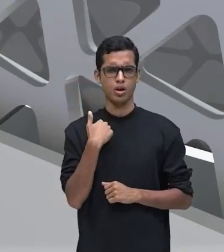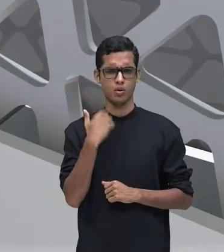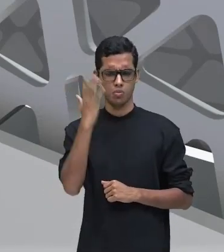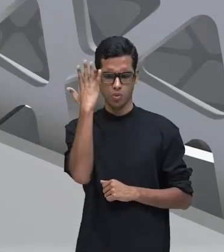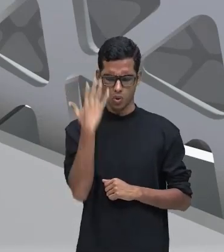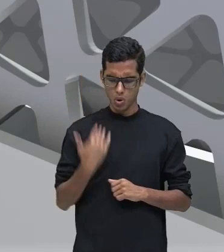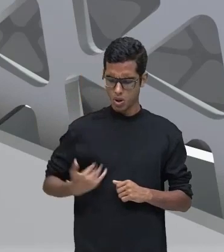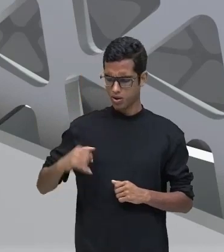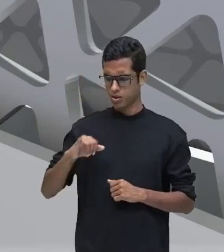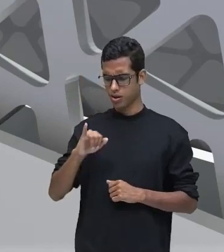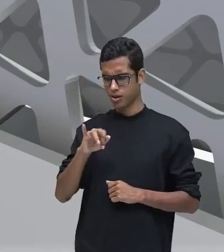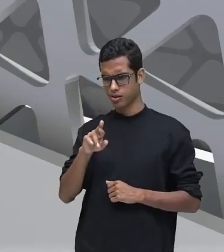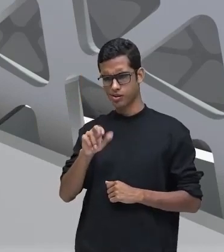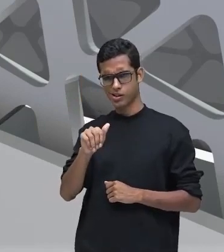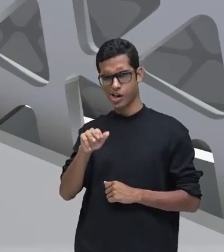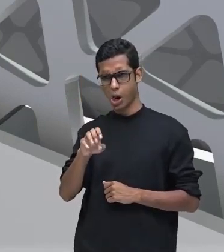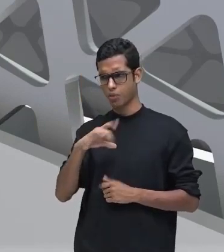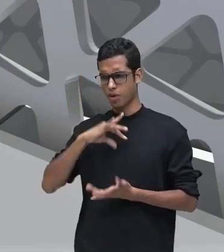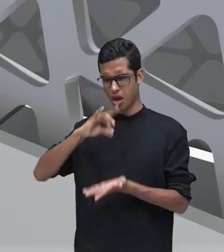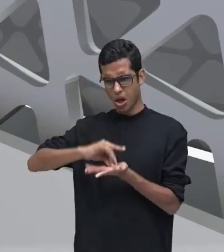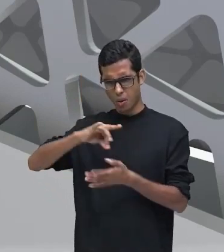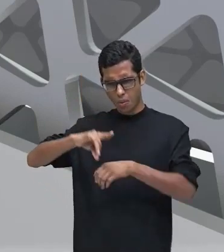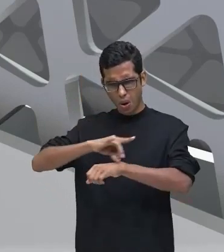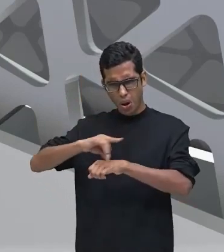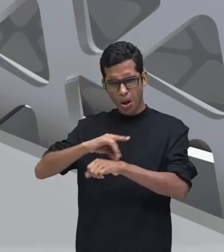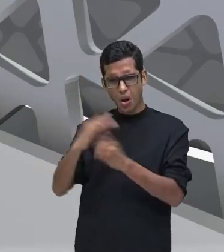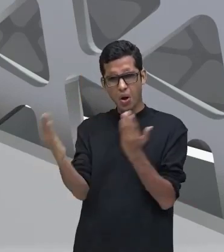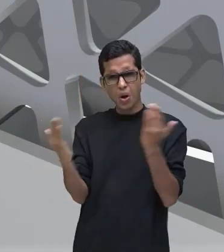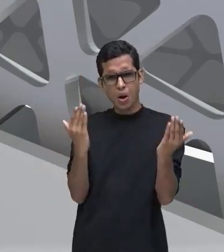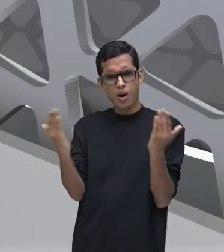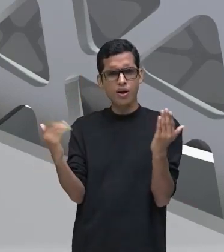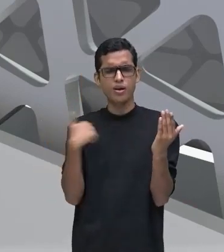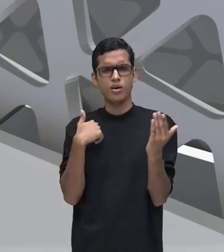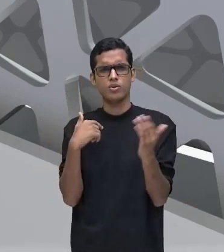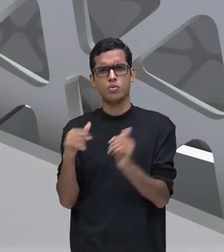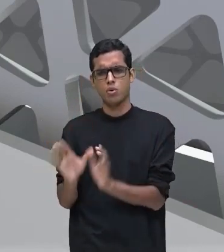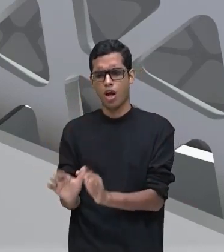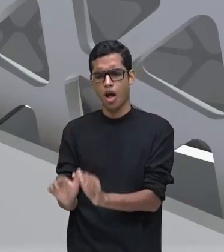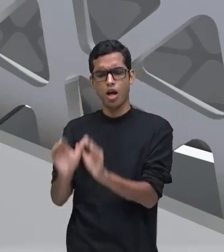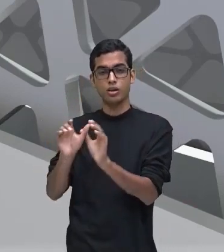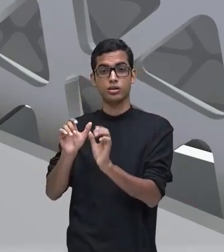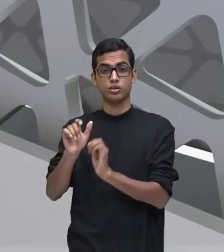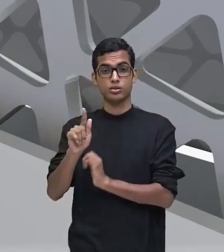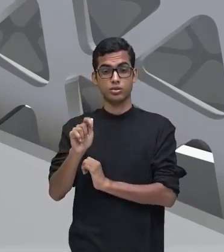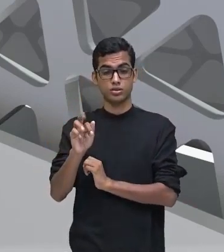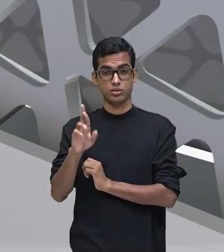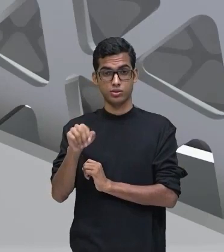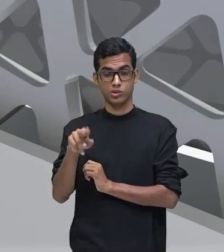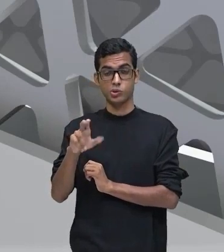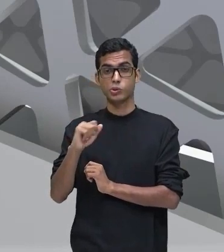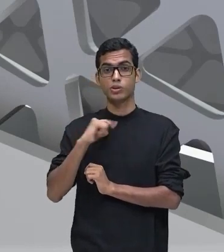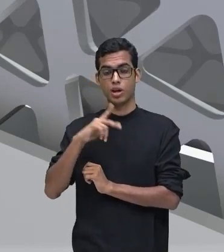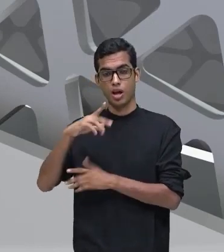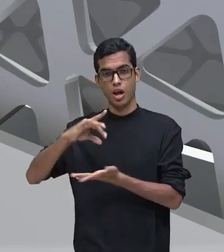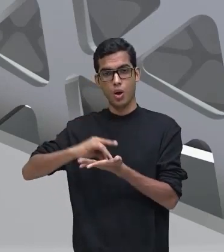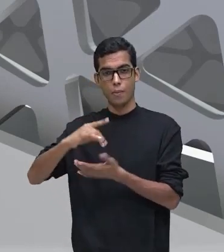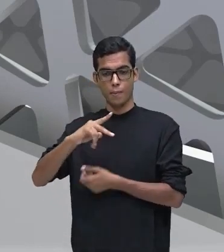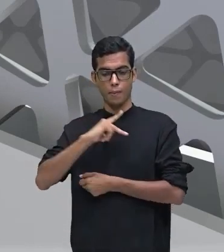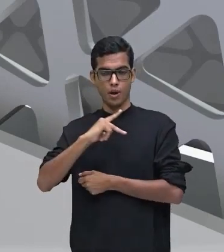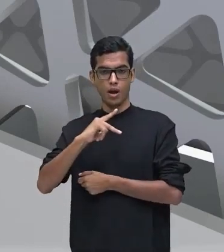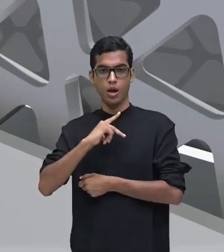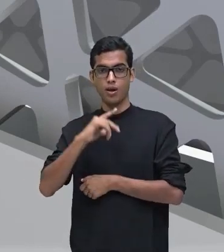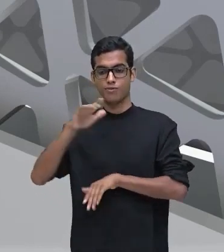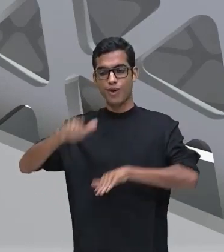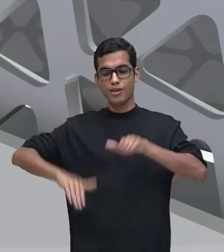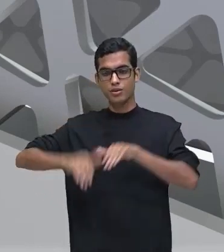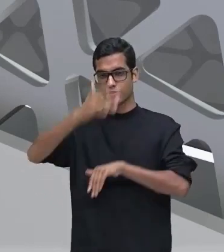da Iracema sejam tão negros assim quanto a asa da graúna. Então observe que isso seria uma questão muito pessoal. Isso vai depender de